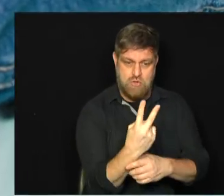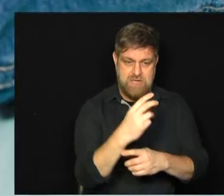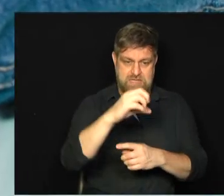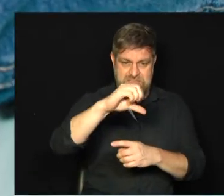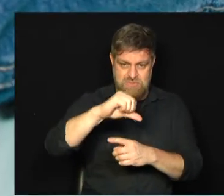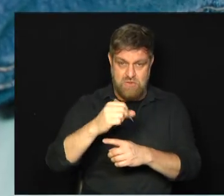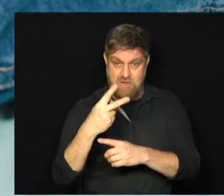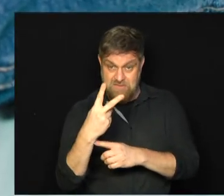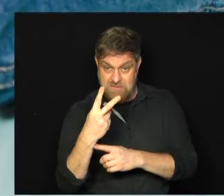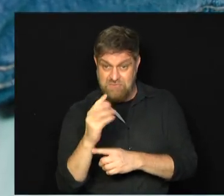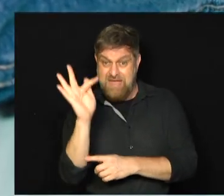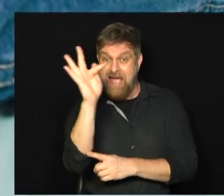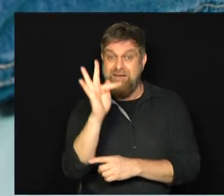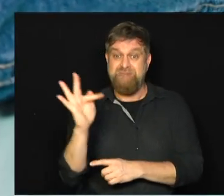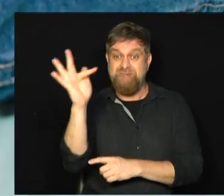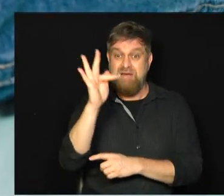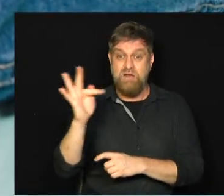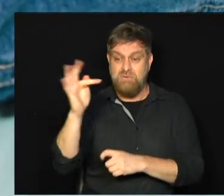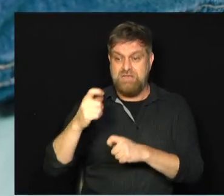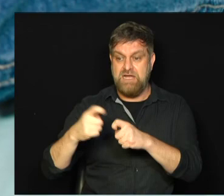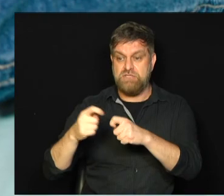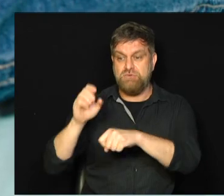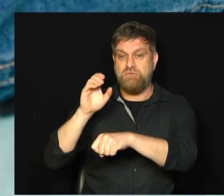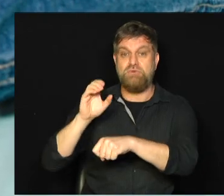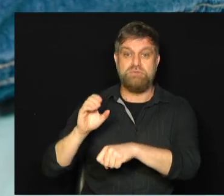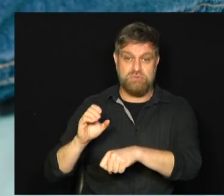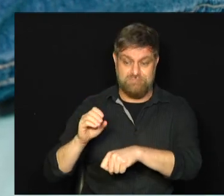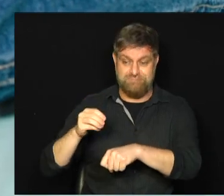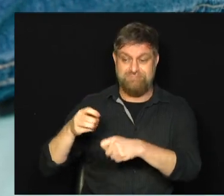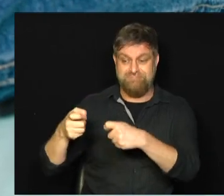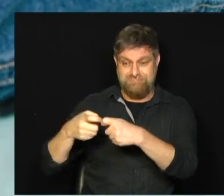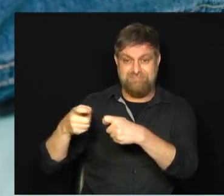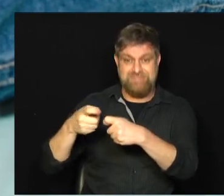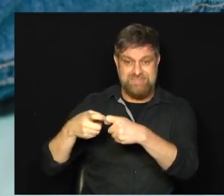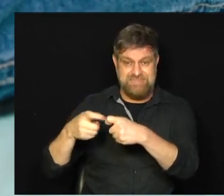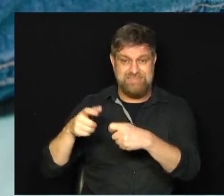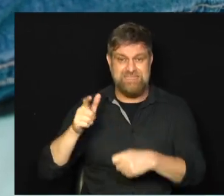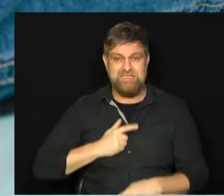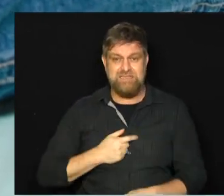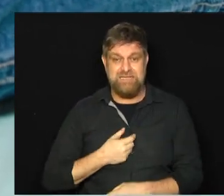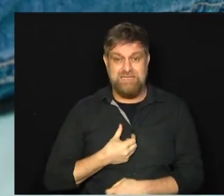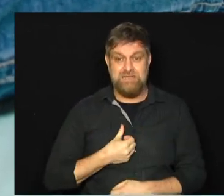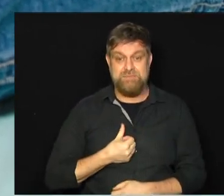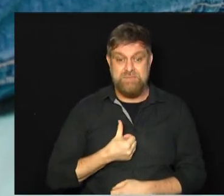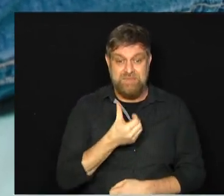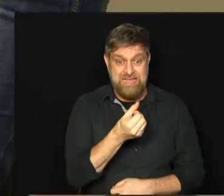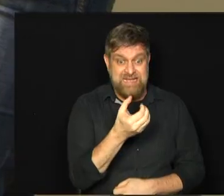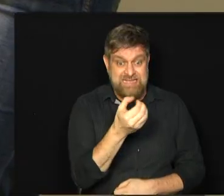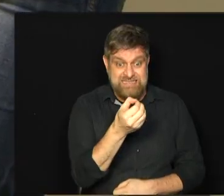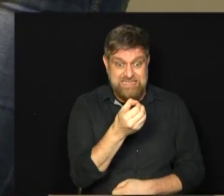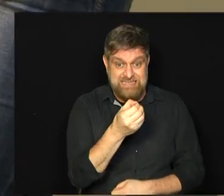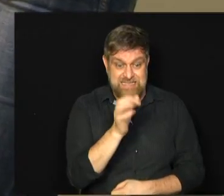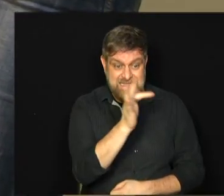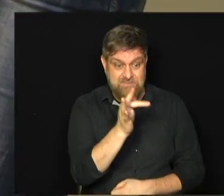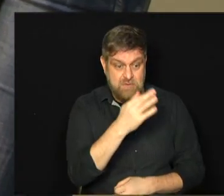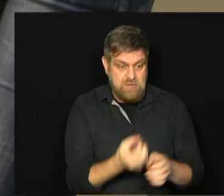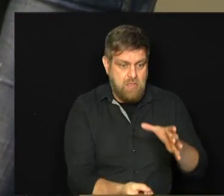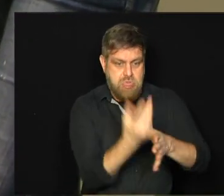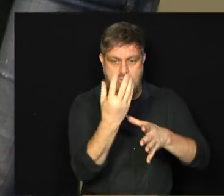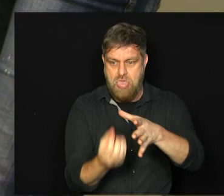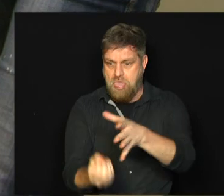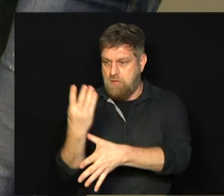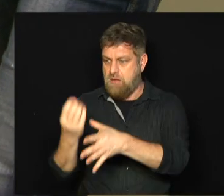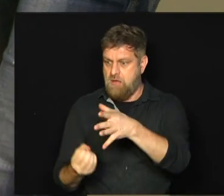292 faculdades de medicina, nesses últimos 6 anos foram 60 novas faculdades. A